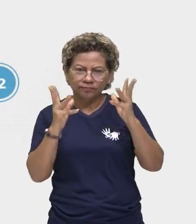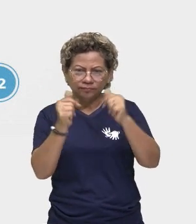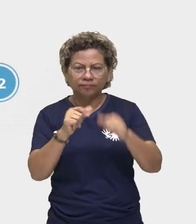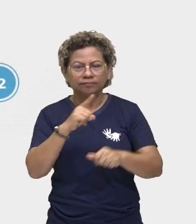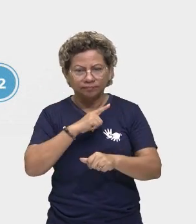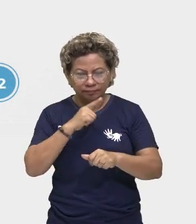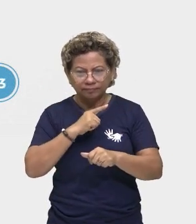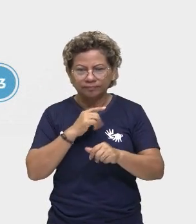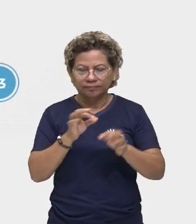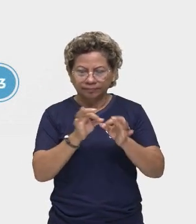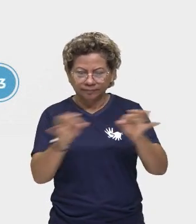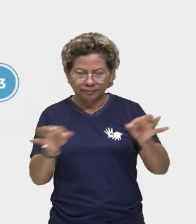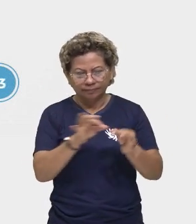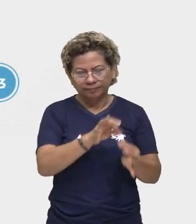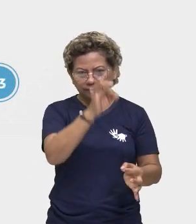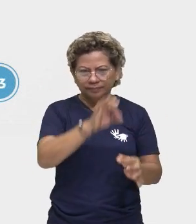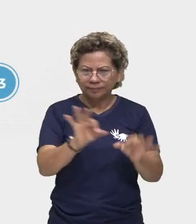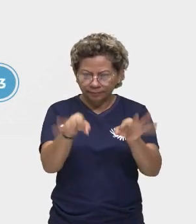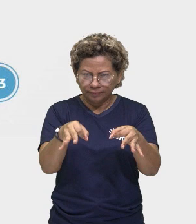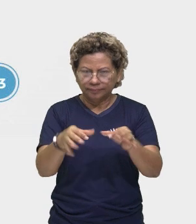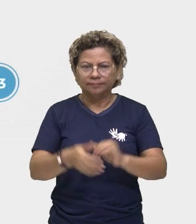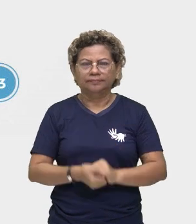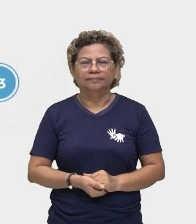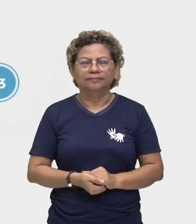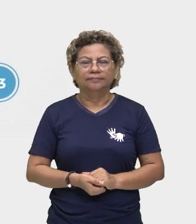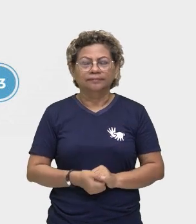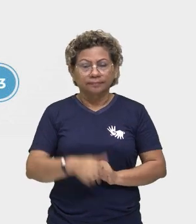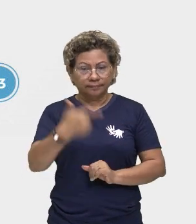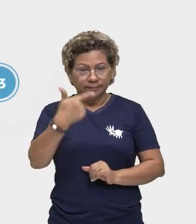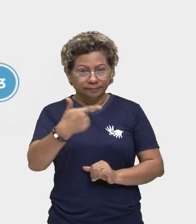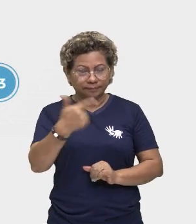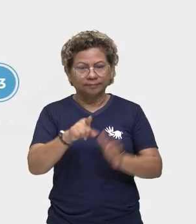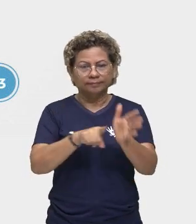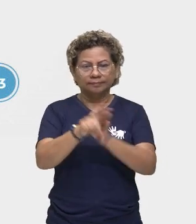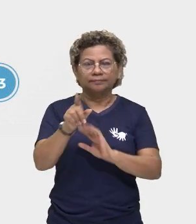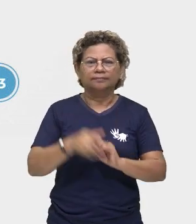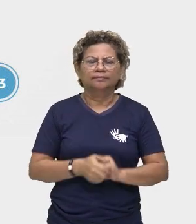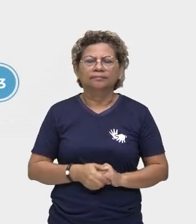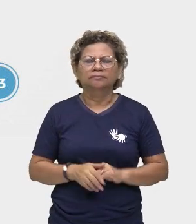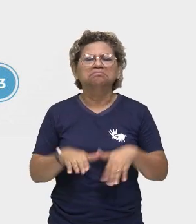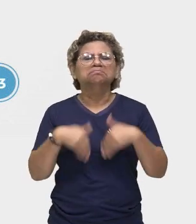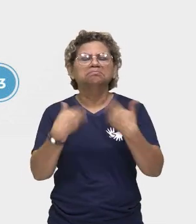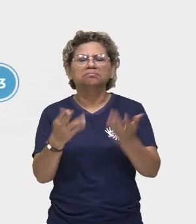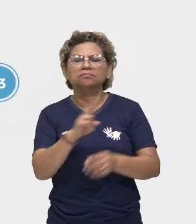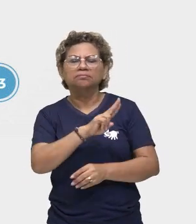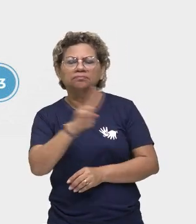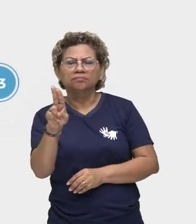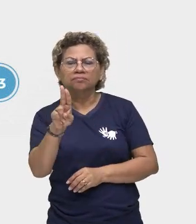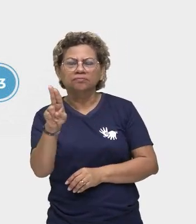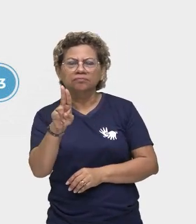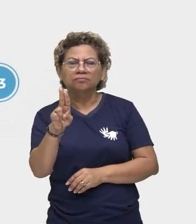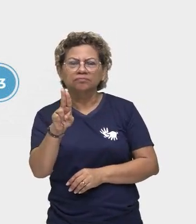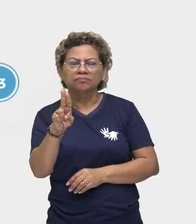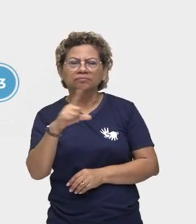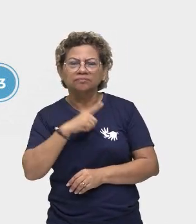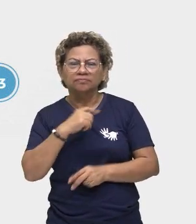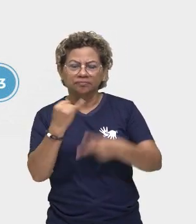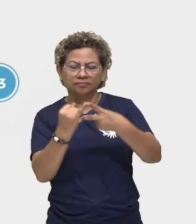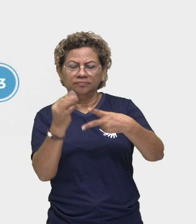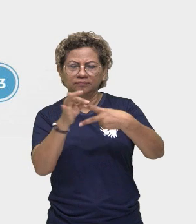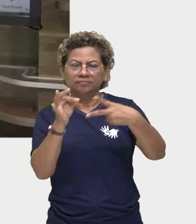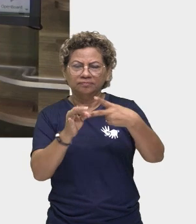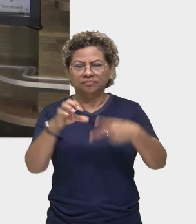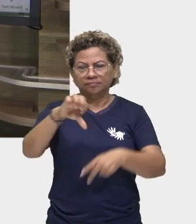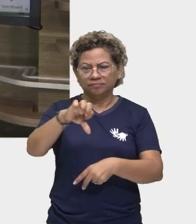medida. Certo? Beleza. E questão 2. Como se chama um polígono que tem 9 lados? Queridos